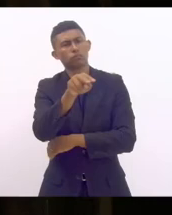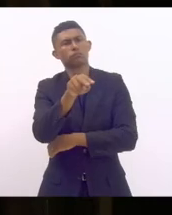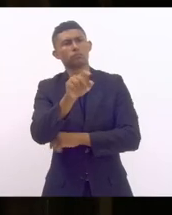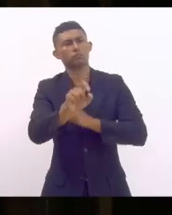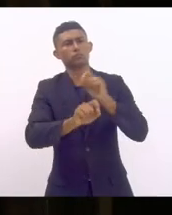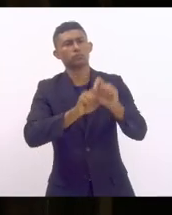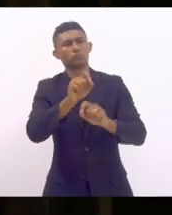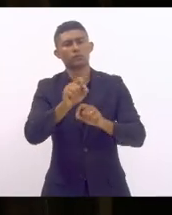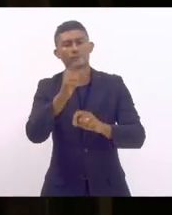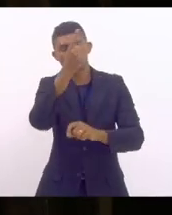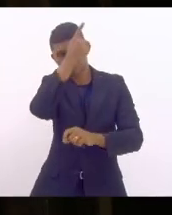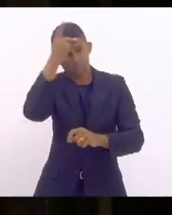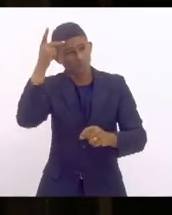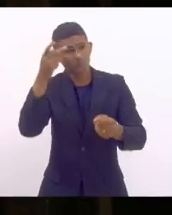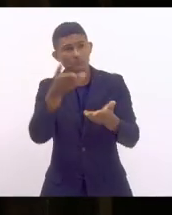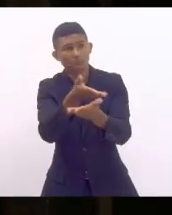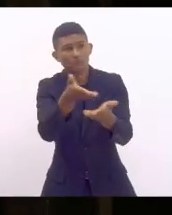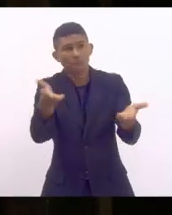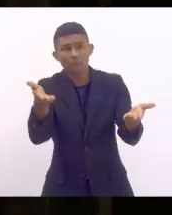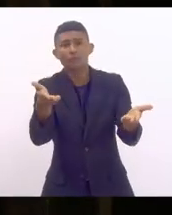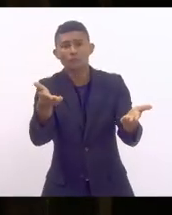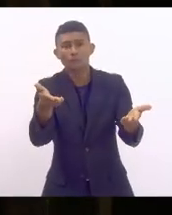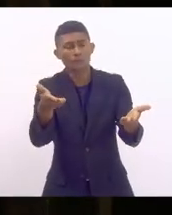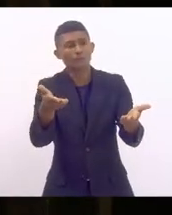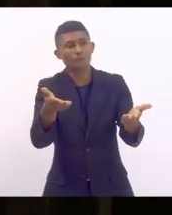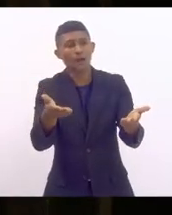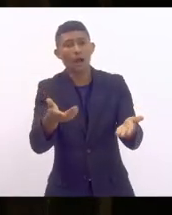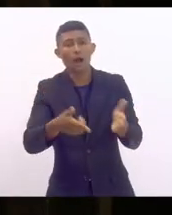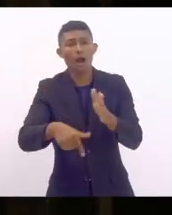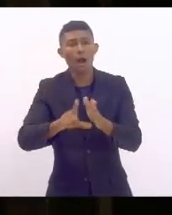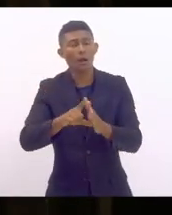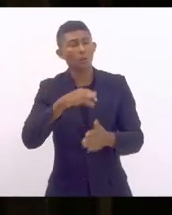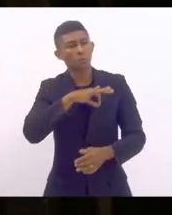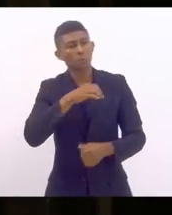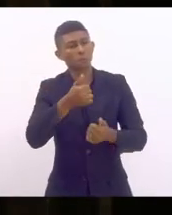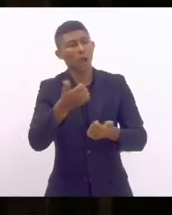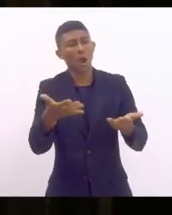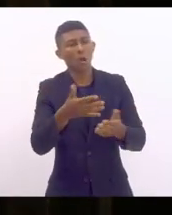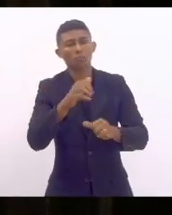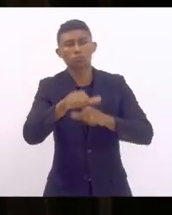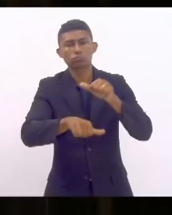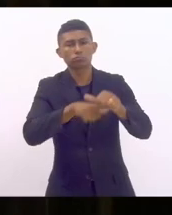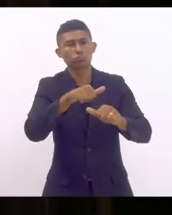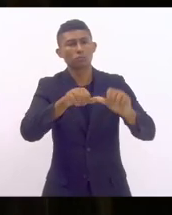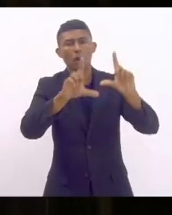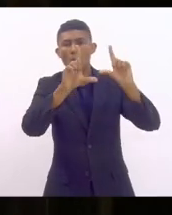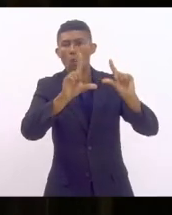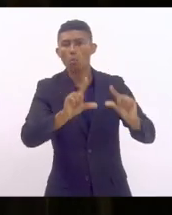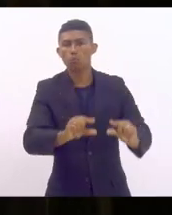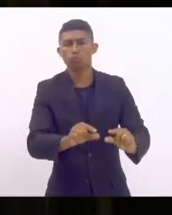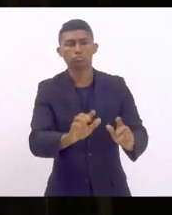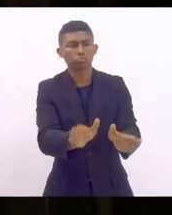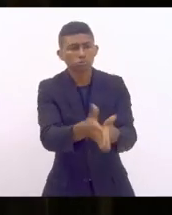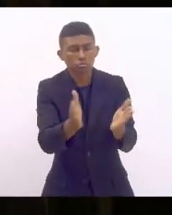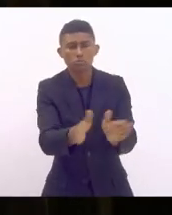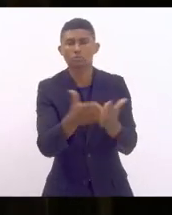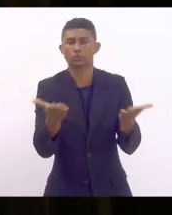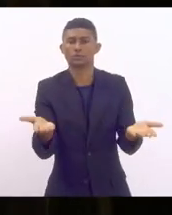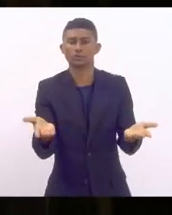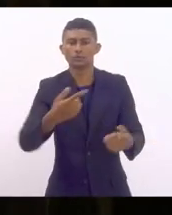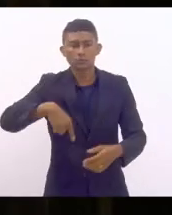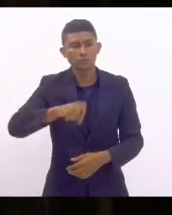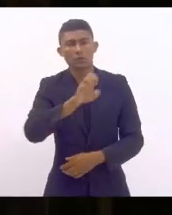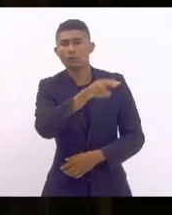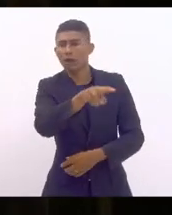na região na zona da miséria nós vemos eu não sei se